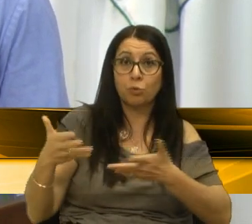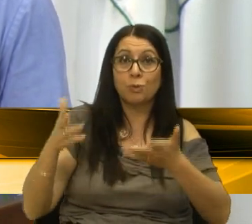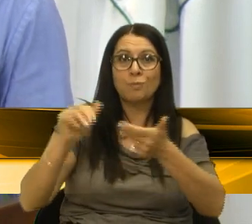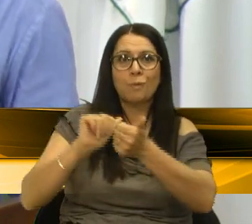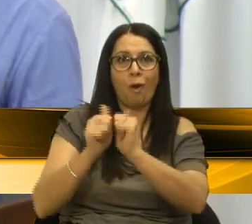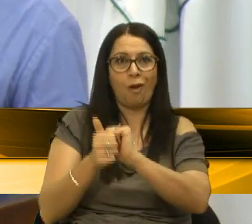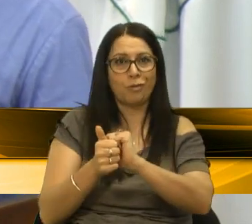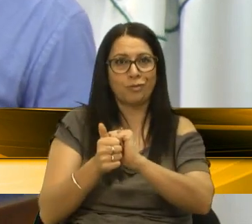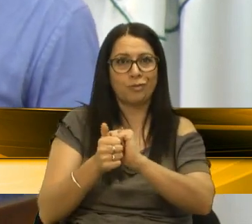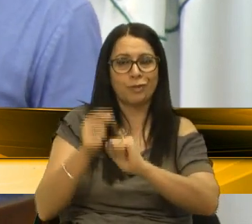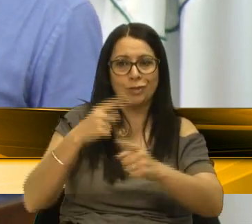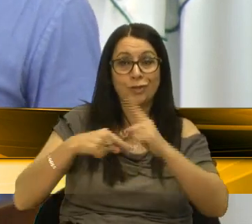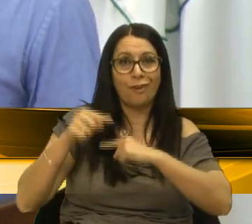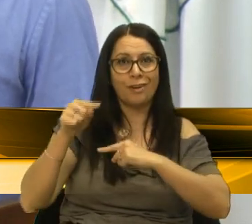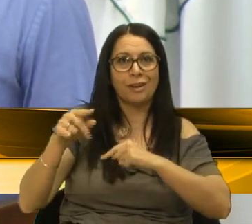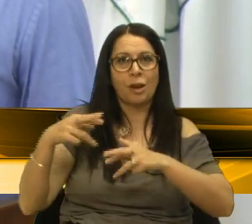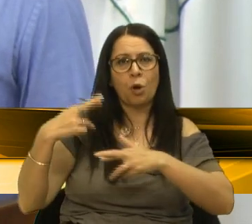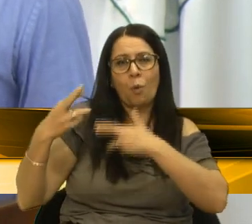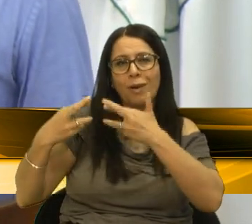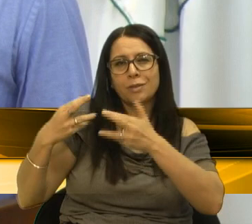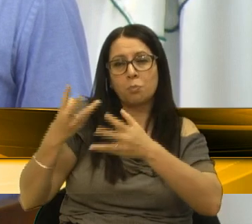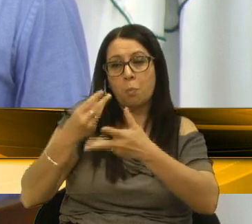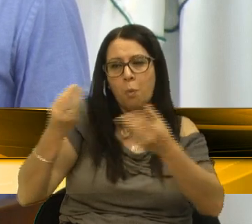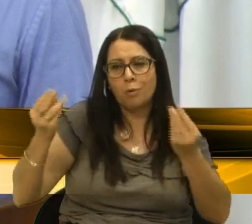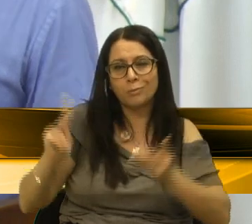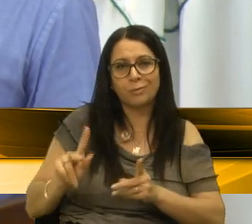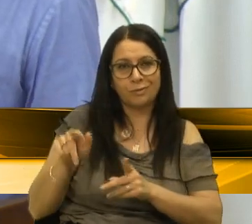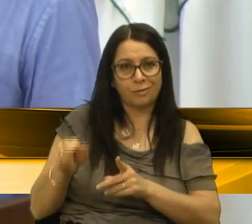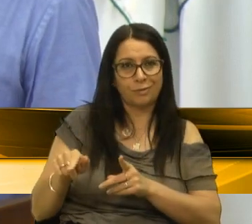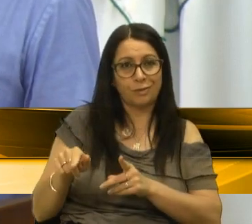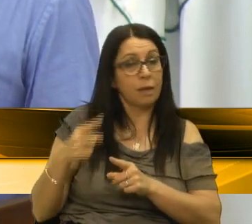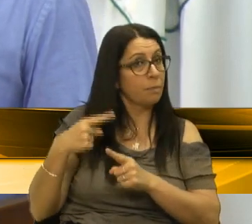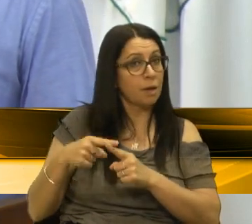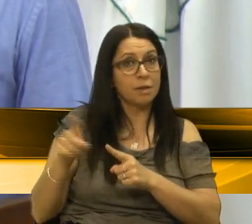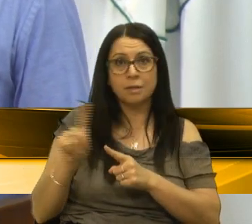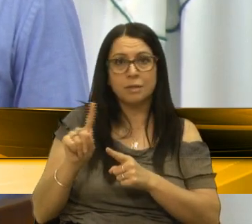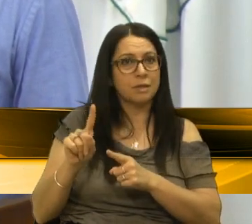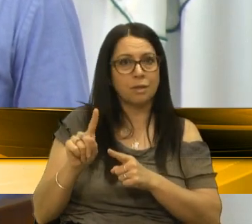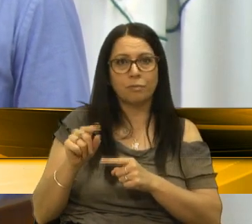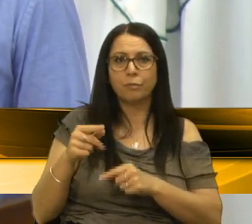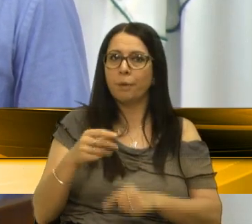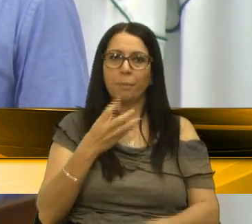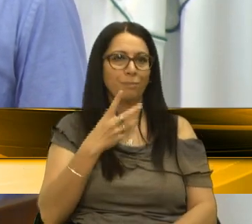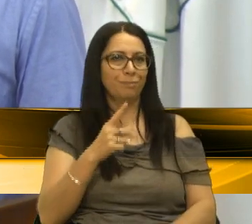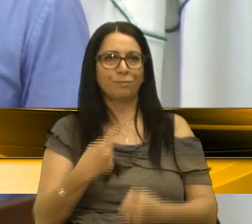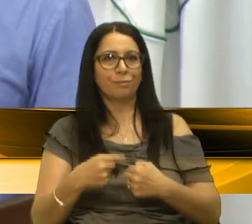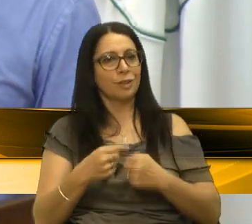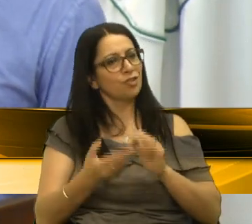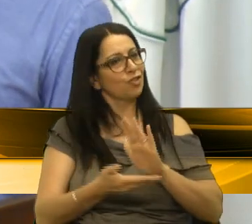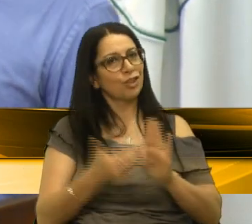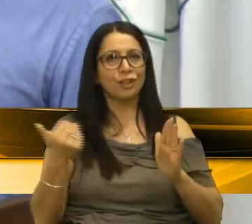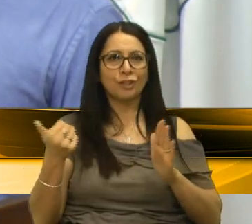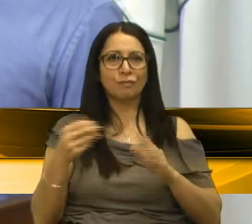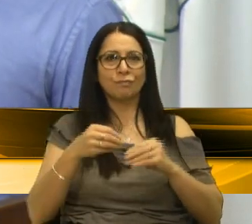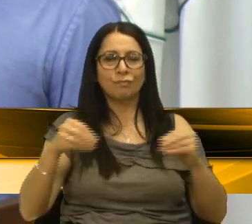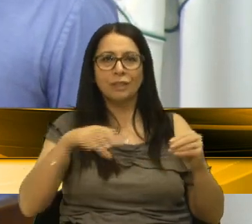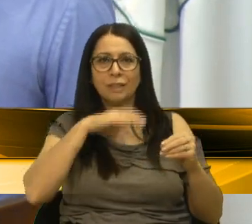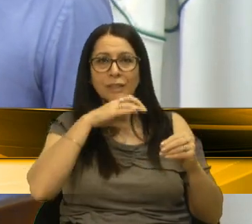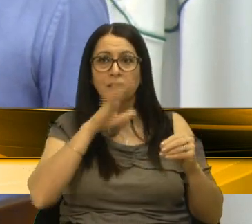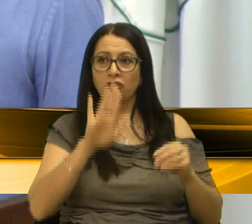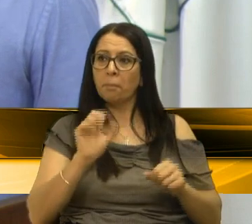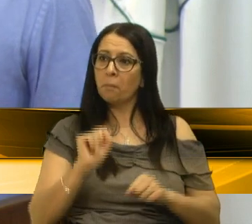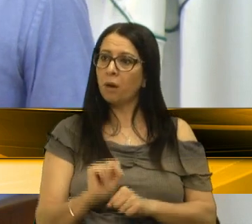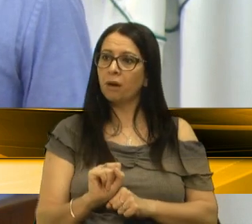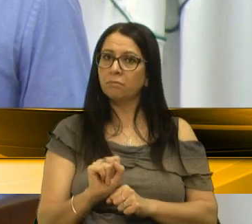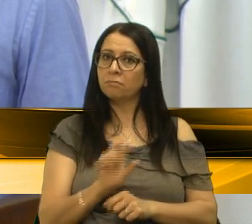e se torna o lazer de milhares de pessoas. Mas para isso não serve para o município. Melhor tirar a área e deixar parada sem